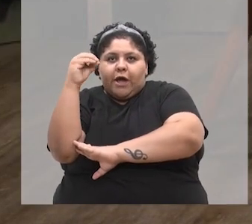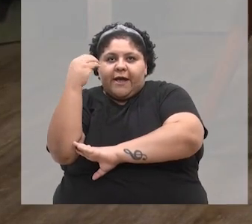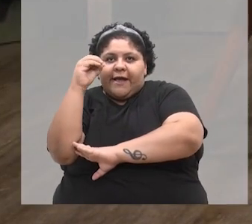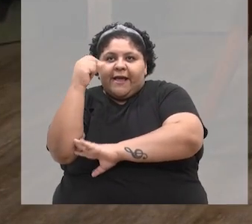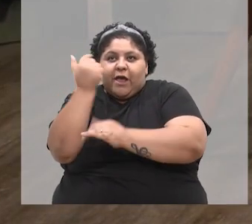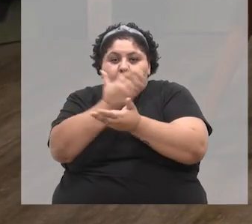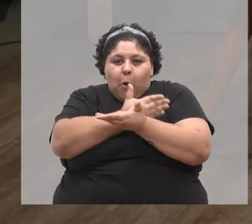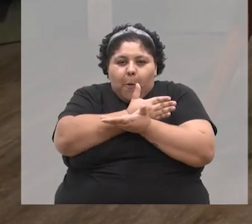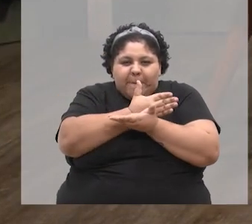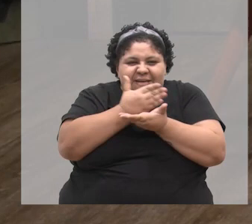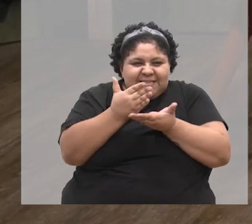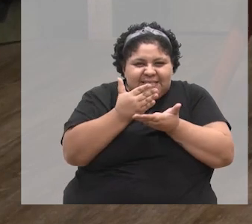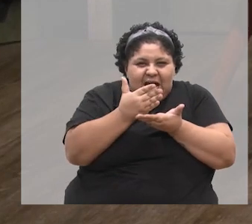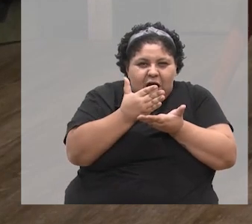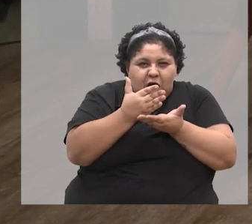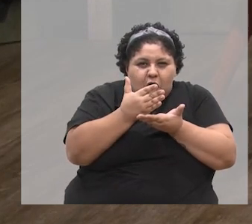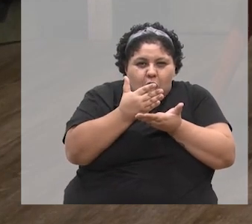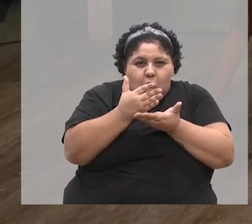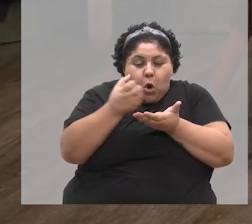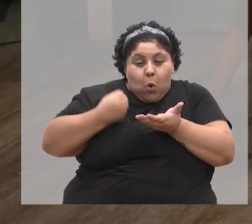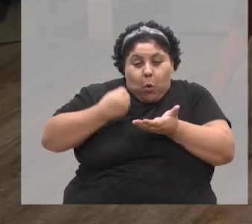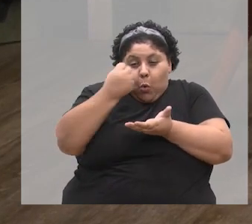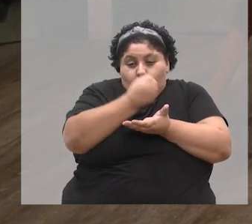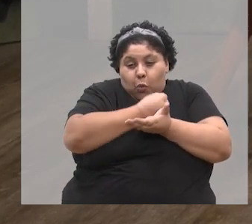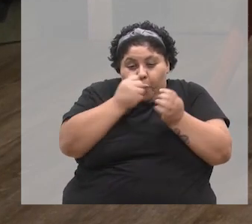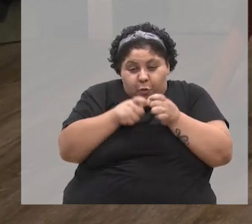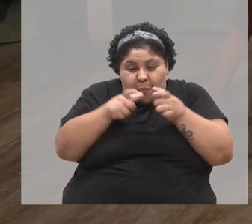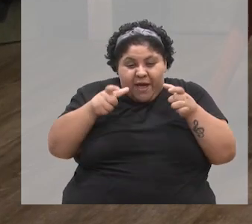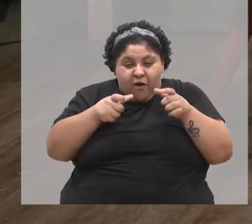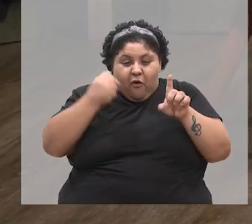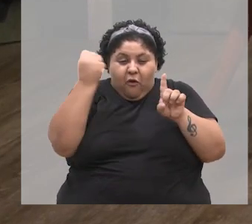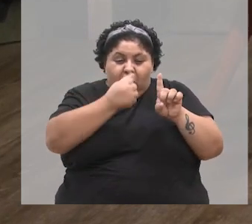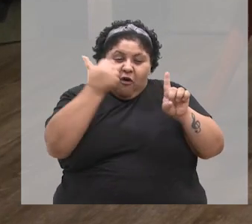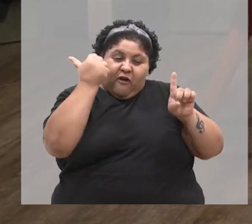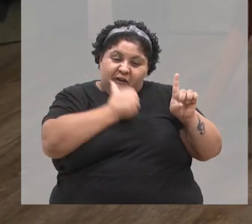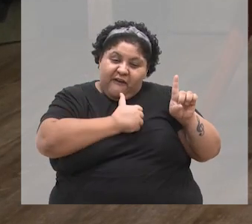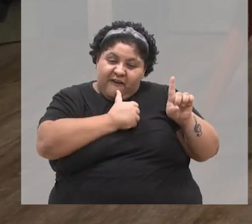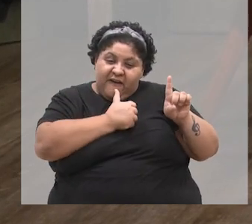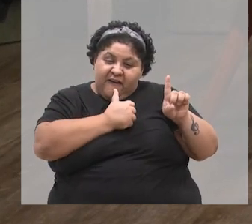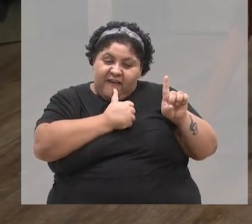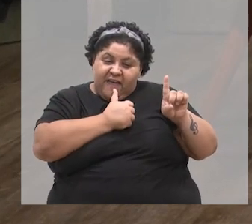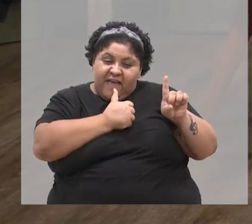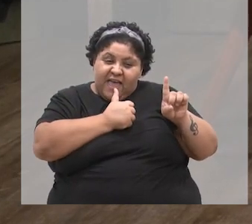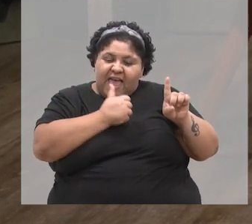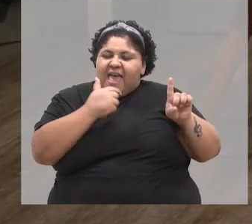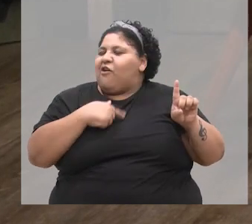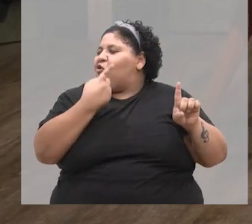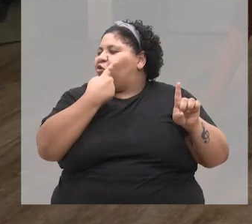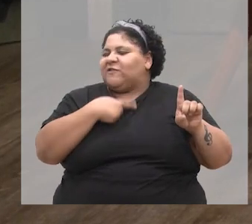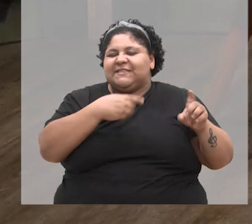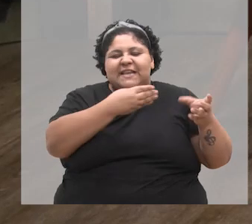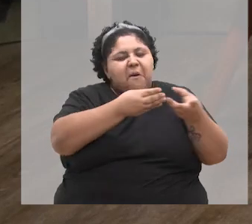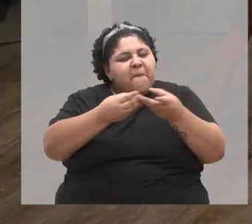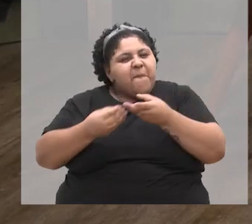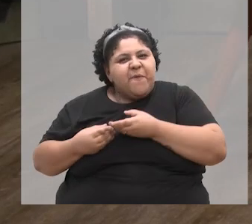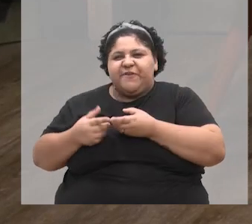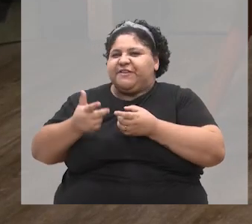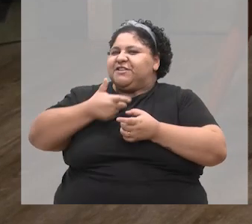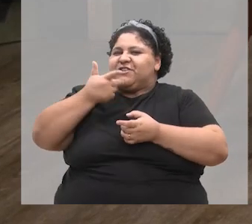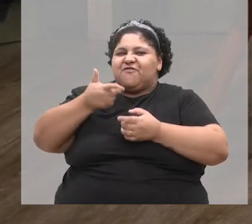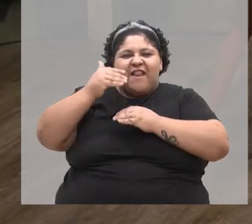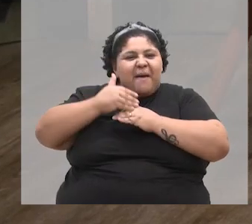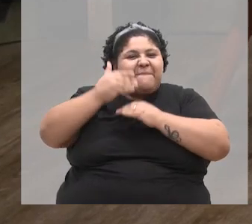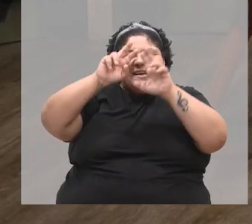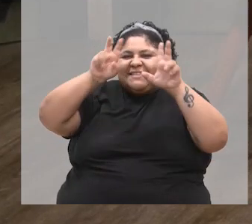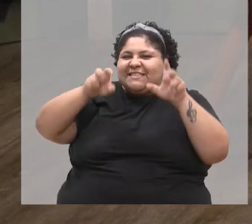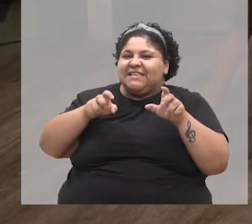metropolitana puxaram a alta dos feminicídios. E a partir disso, a gente precisa, e eu gostaria muito, Fábio, de não precisar mais falar desse assunto, né,